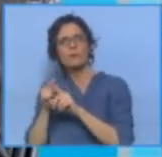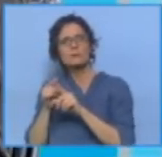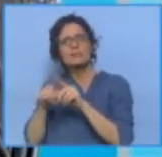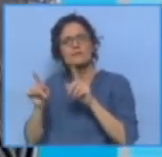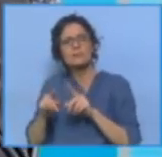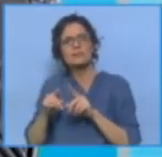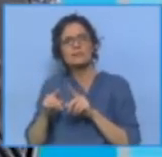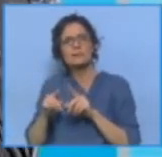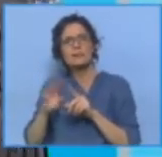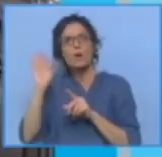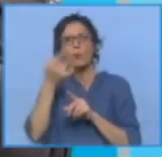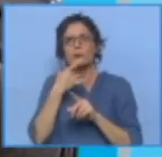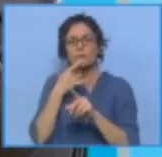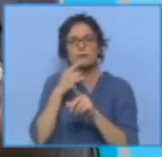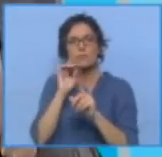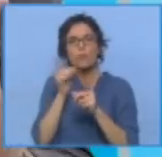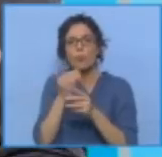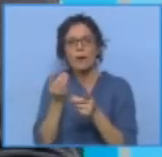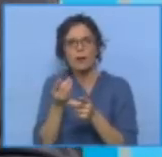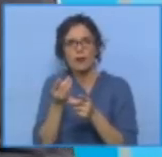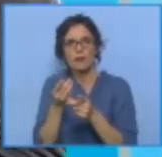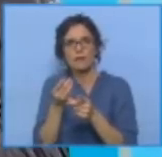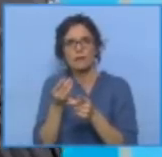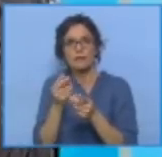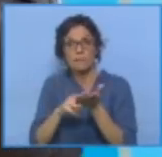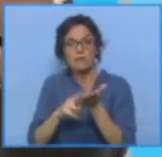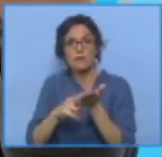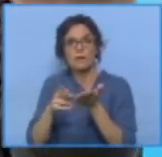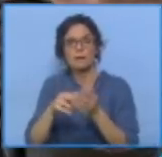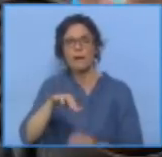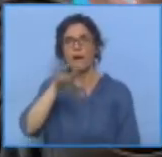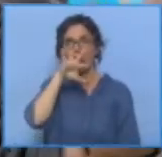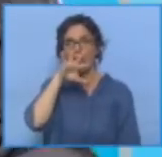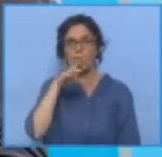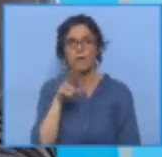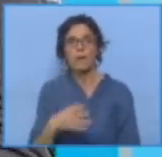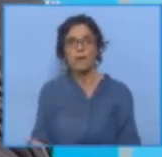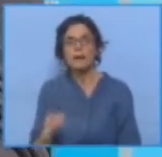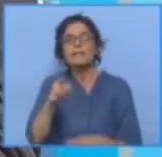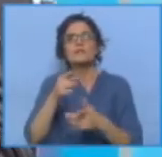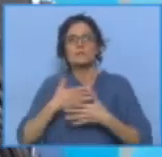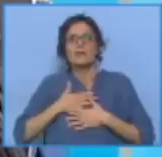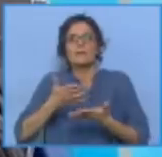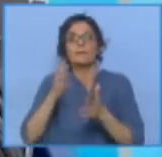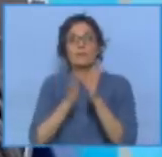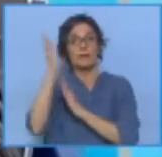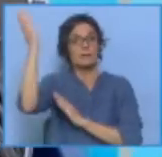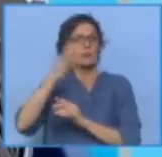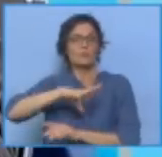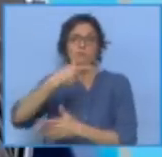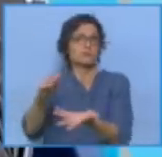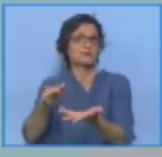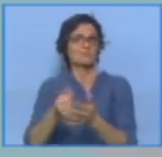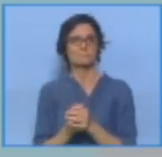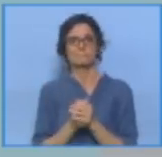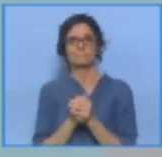Isto é um potencial utópico, realmente. É a vontade de Deus no mundo. Muito bem, o nosso